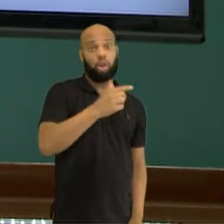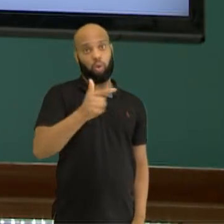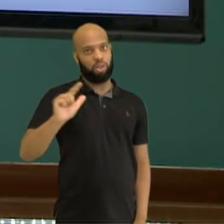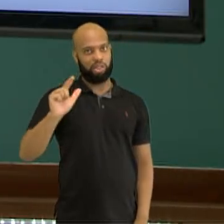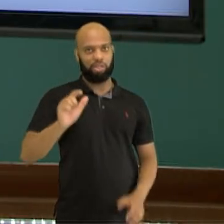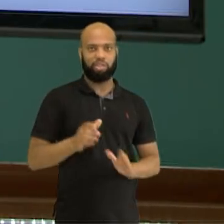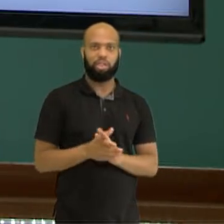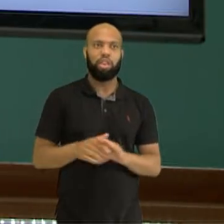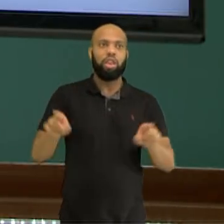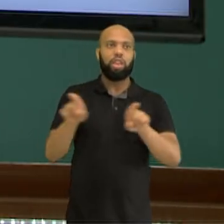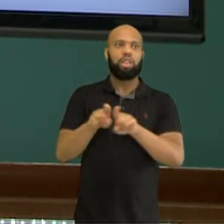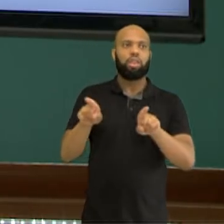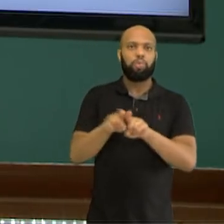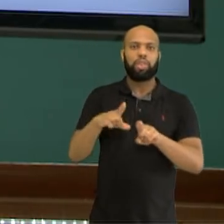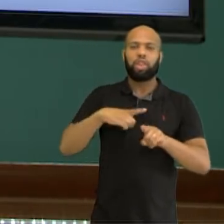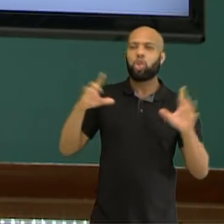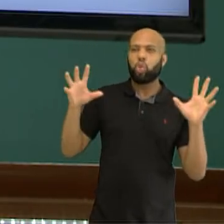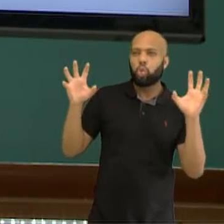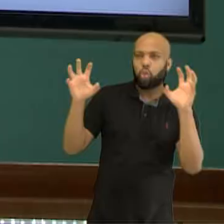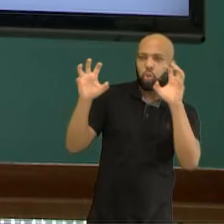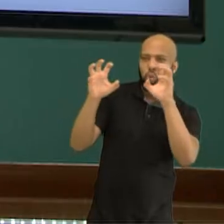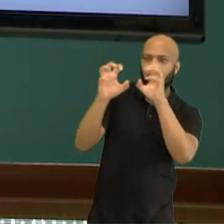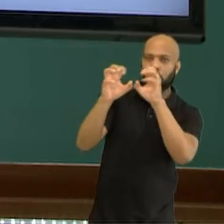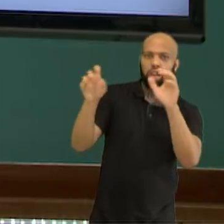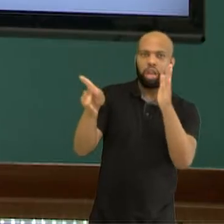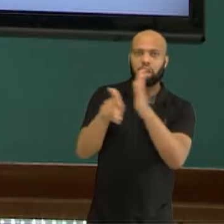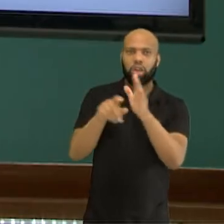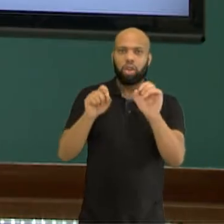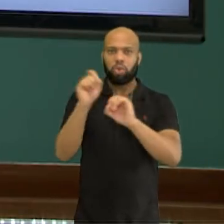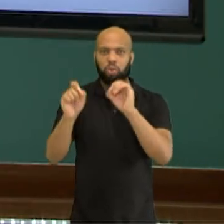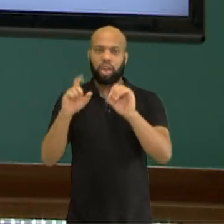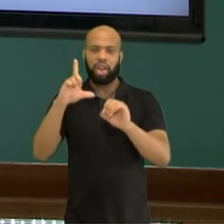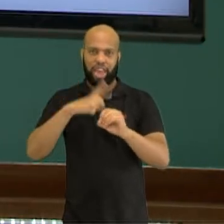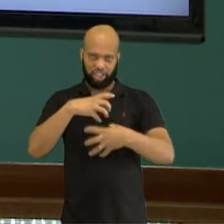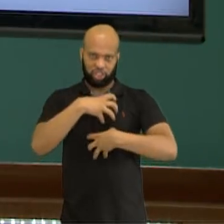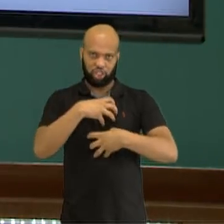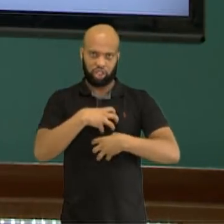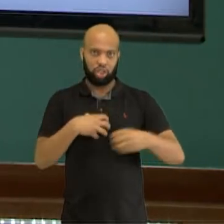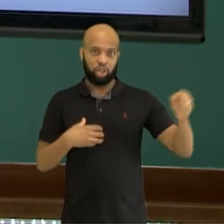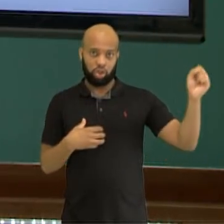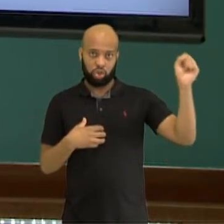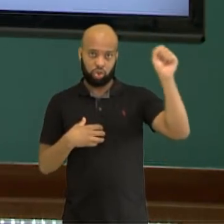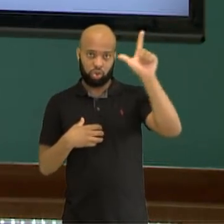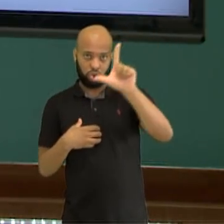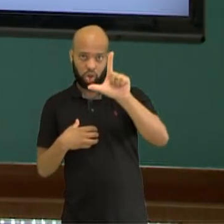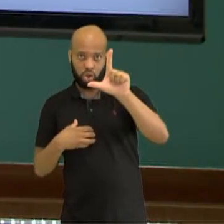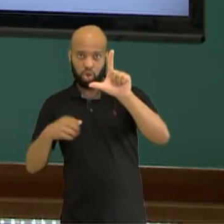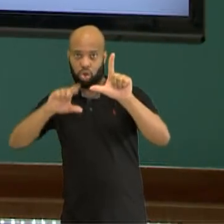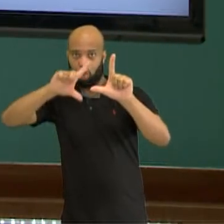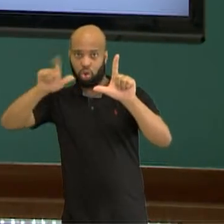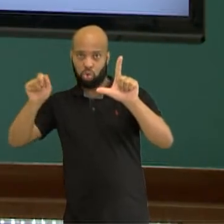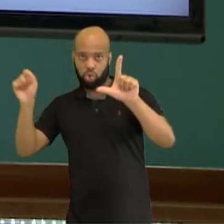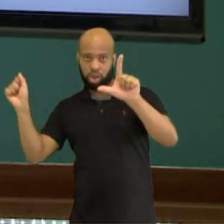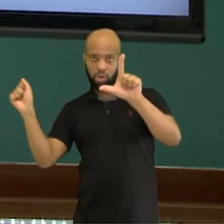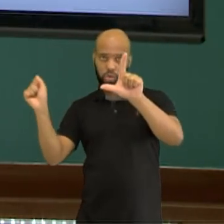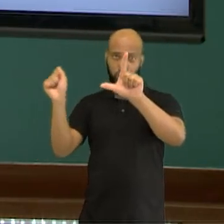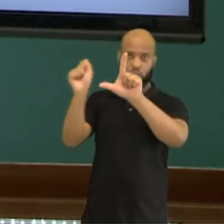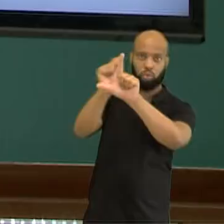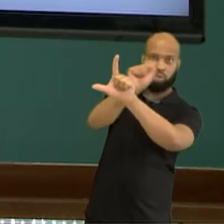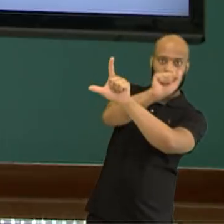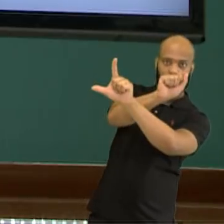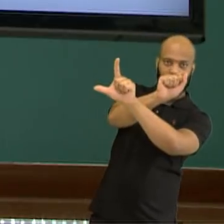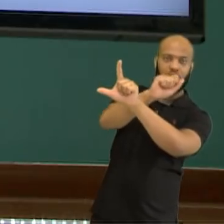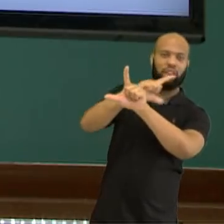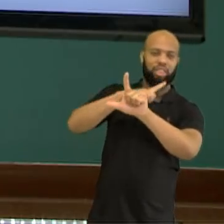As sombras dos eclipses que são arredondadas e, por último, existem fotos, registros, como eu mostrei